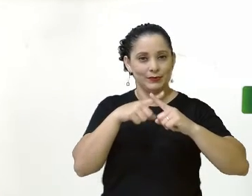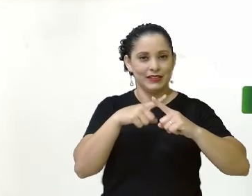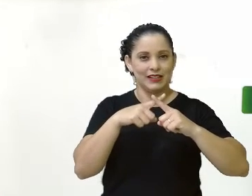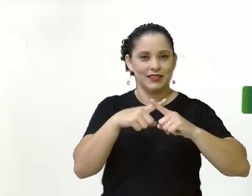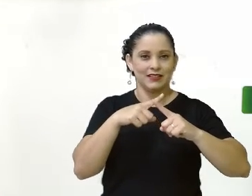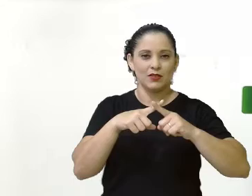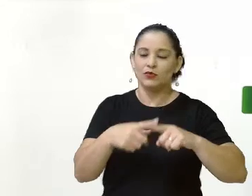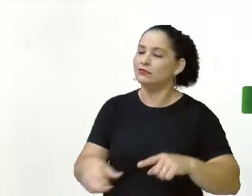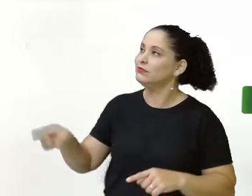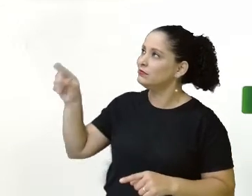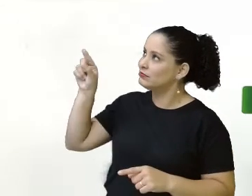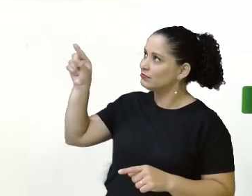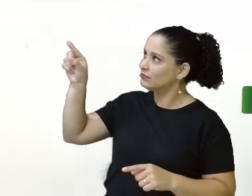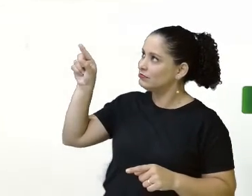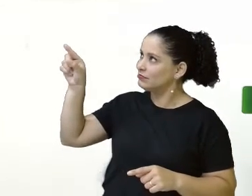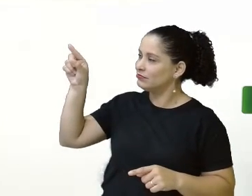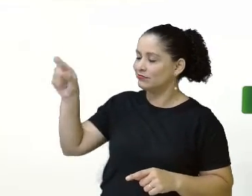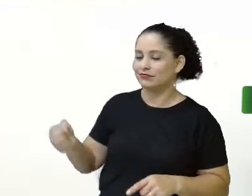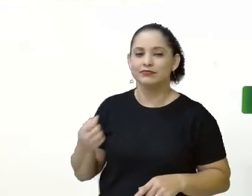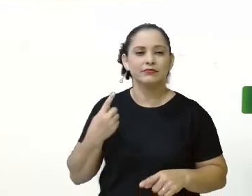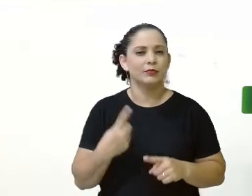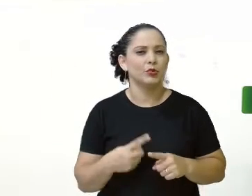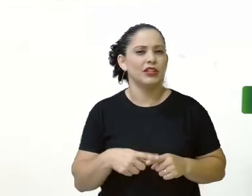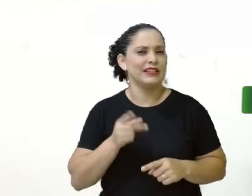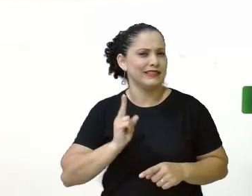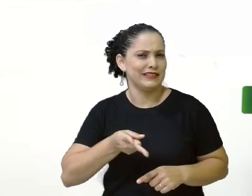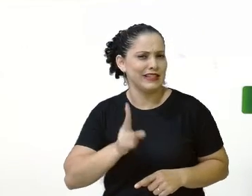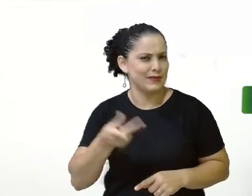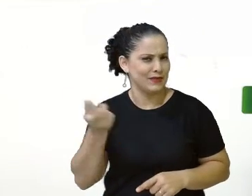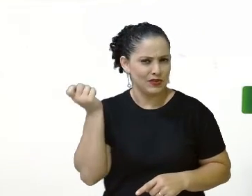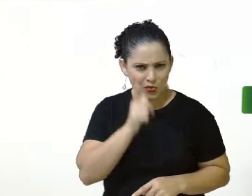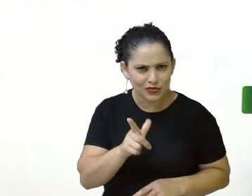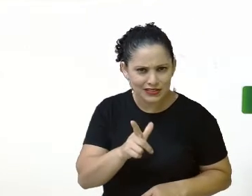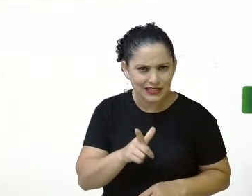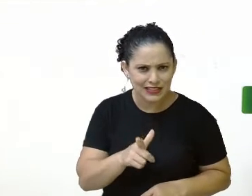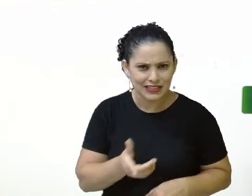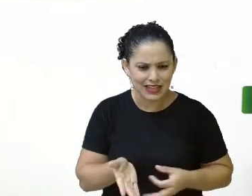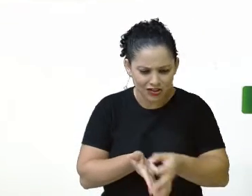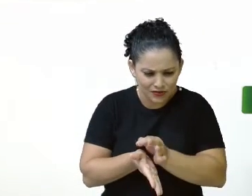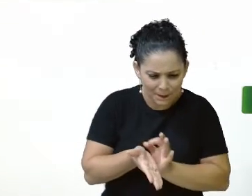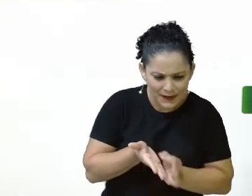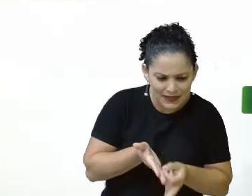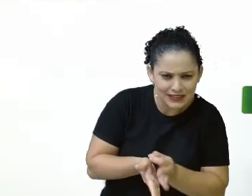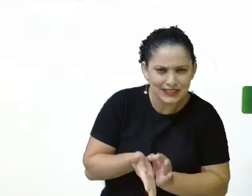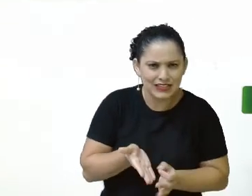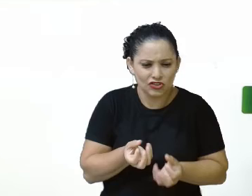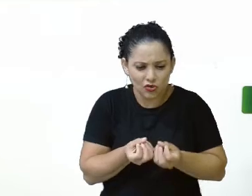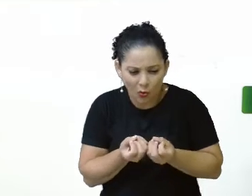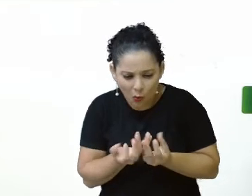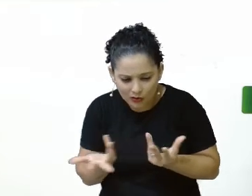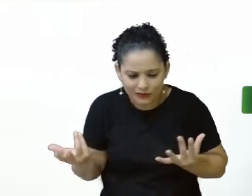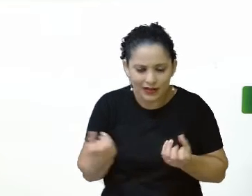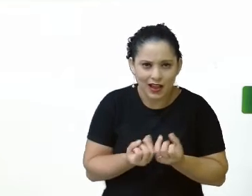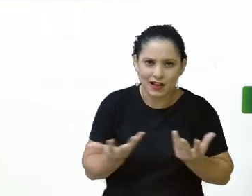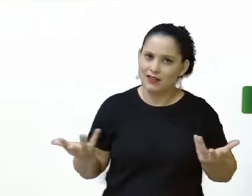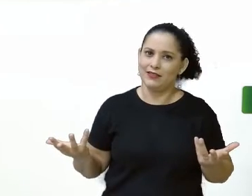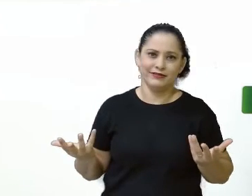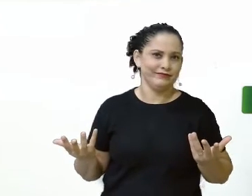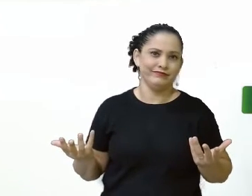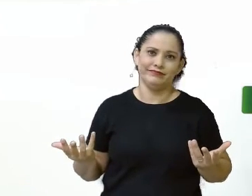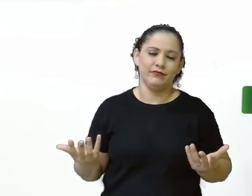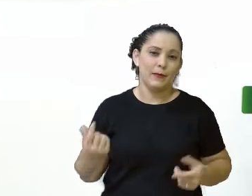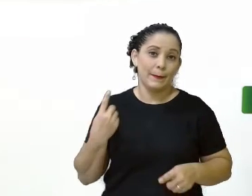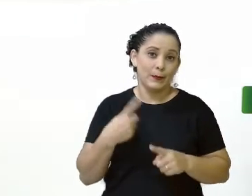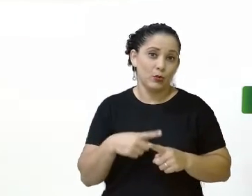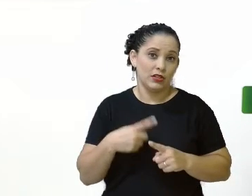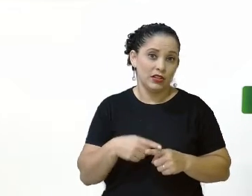aqui. Porque nem sempre a gente vai conseguir pegar essas pecinhas ou fazer pontinhos no caderno. Claro,